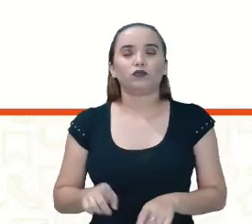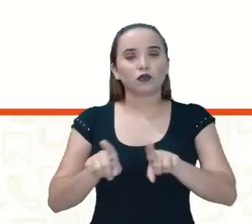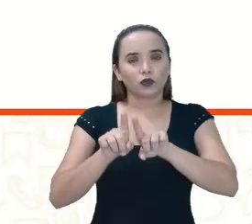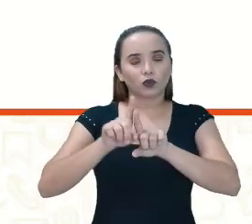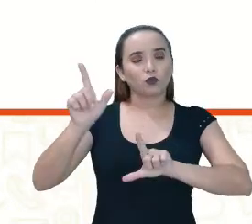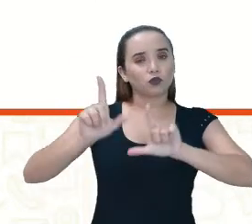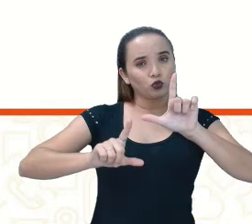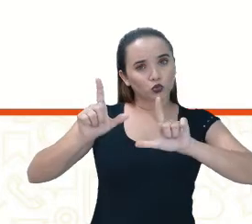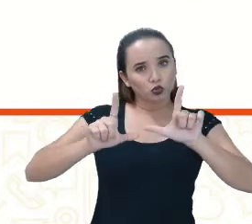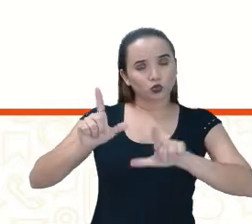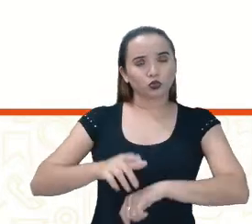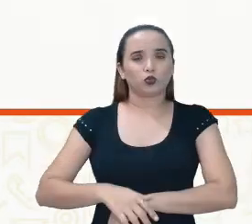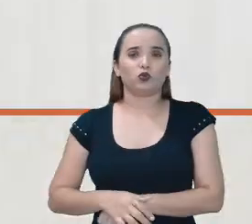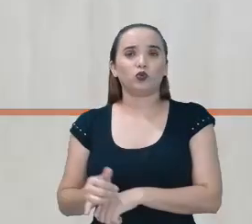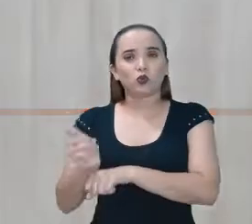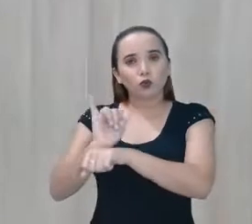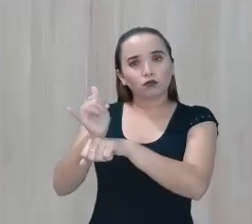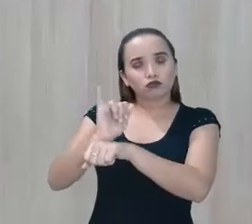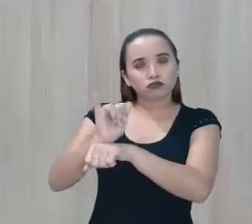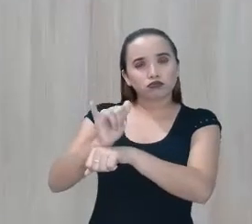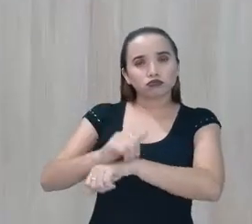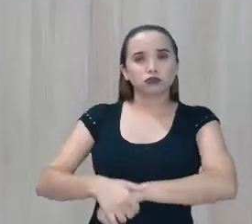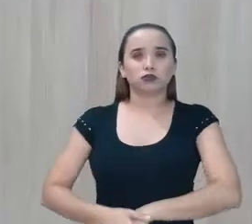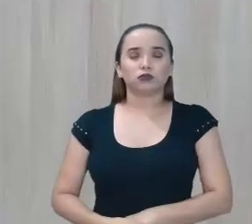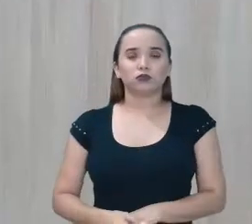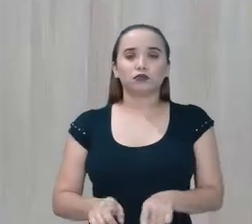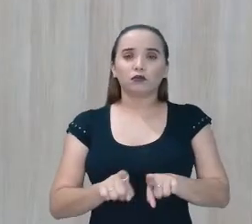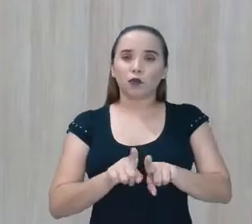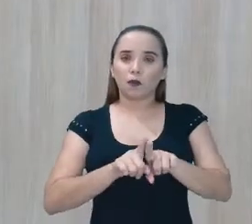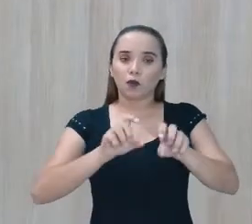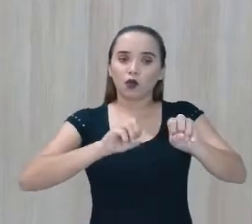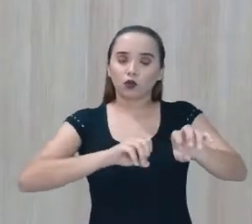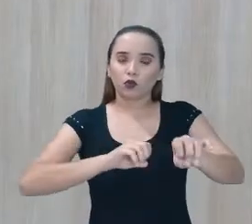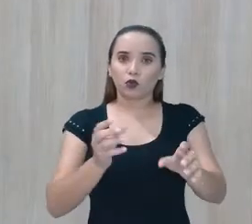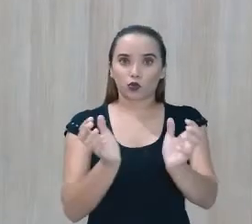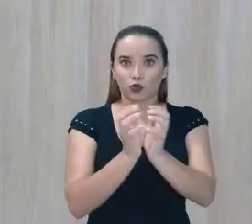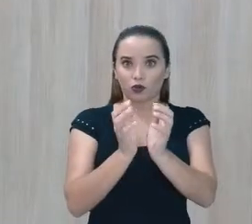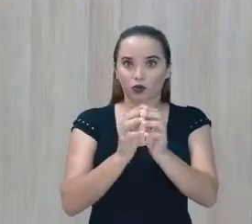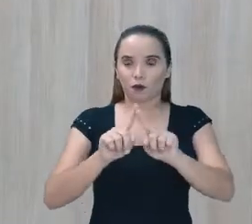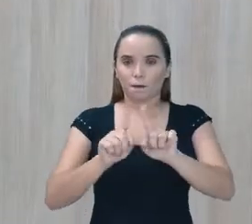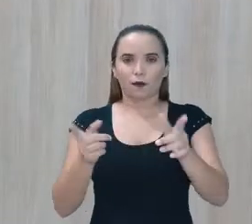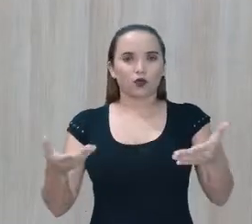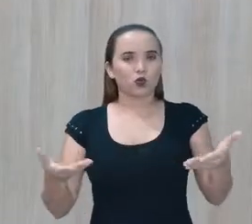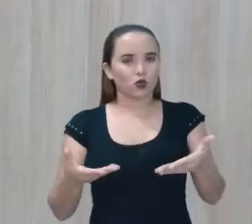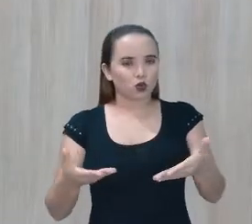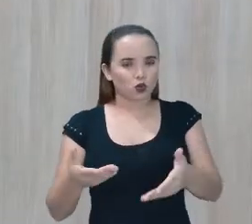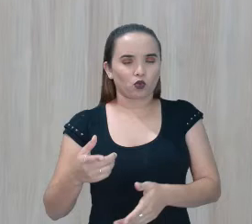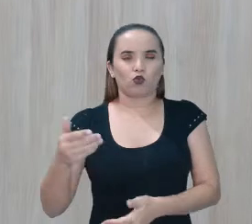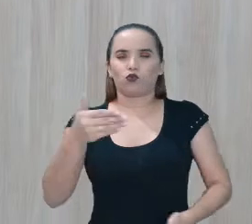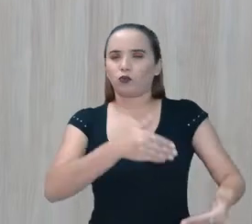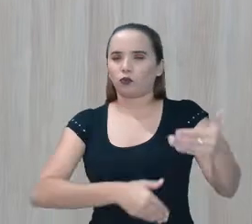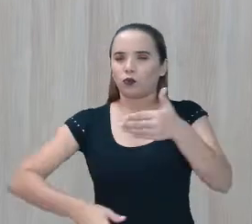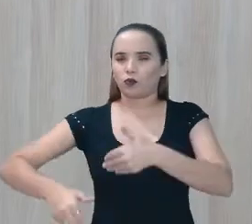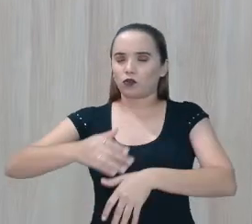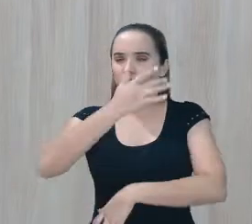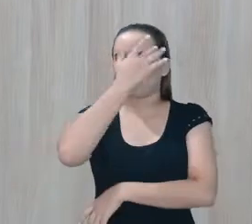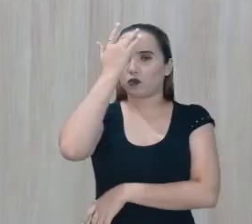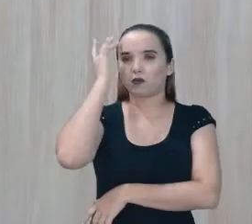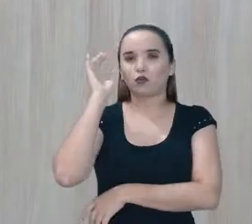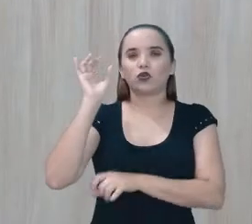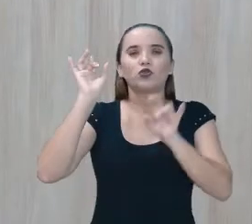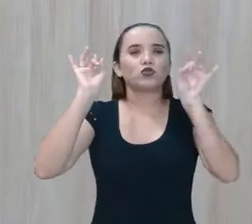canal do Educa Recife. Mas hoje vai participar uma pessoa muito especial